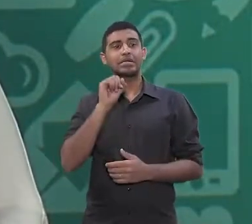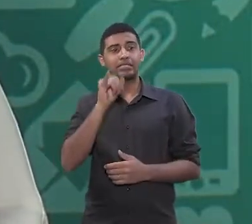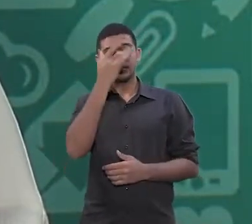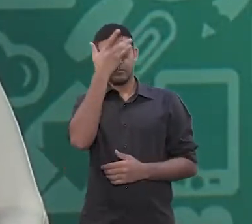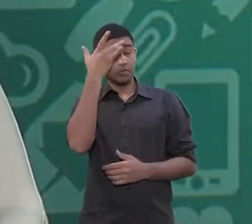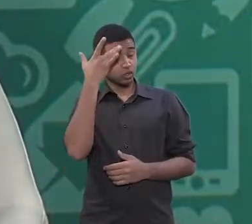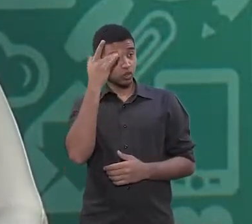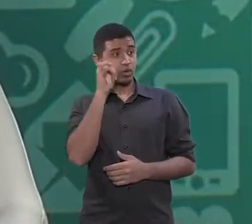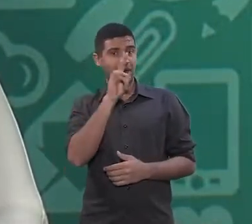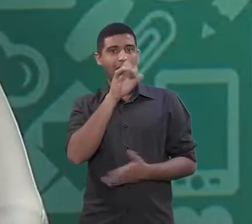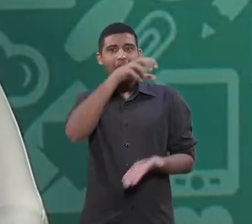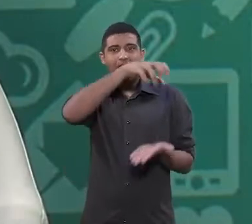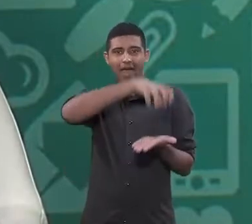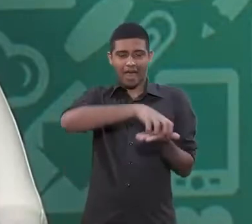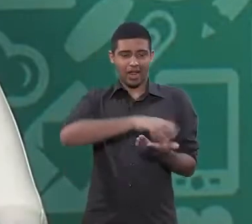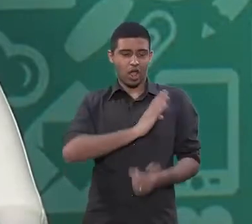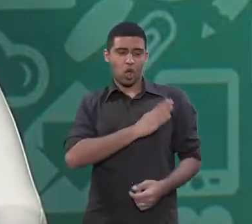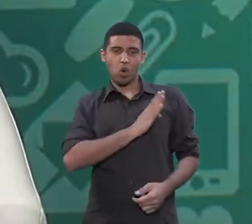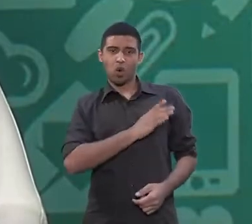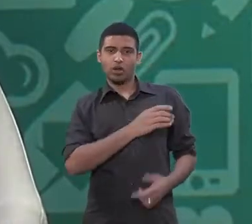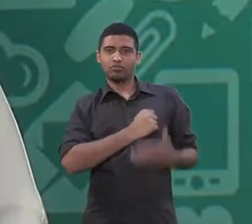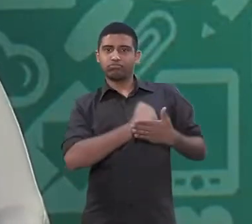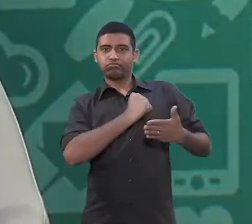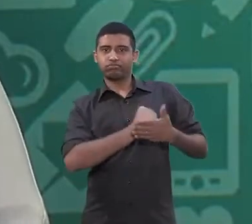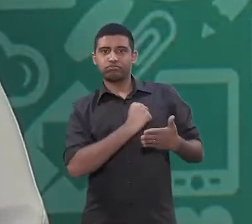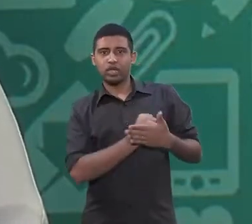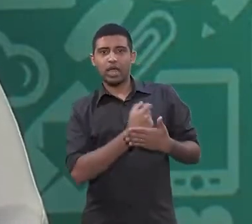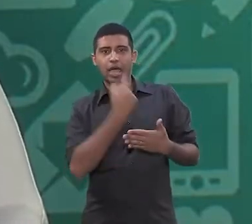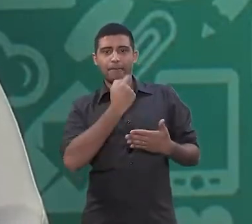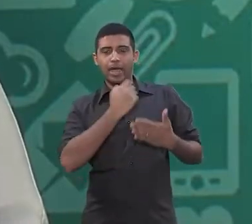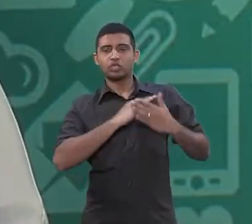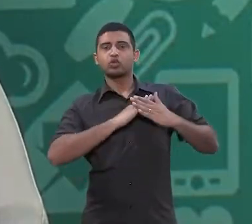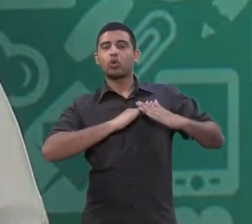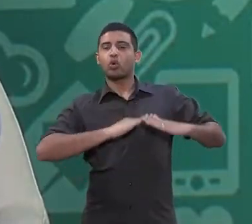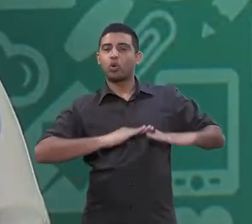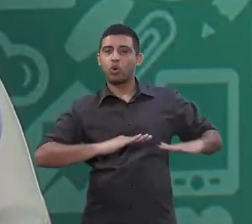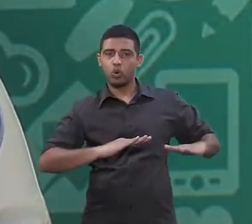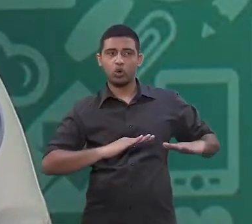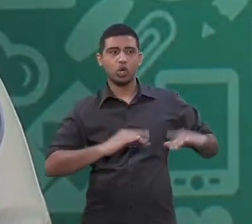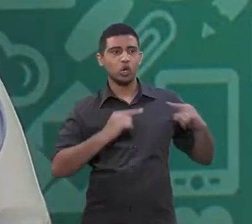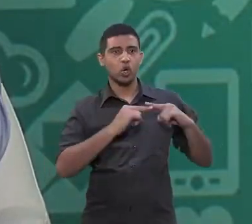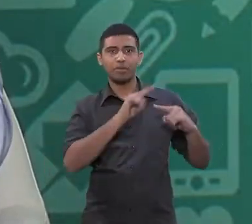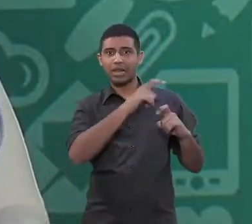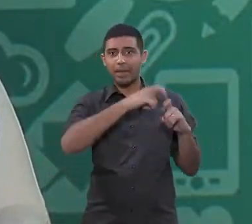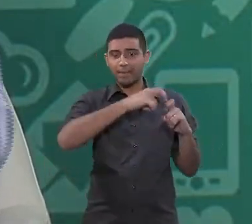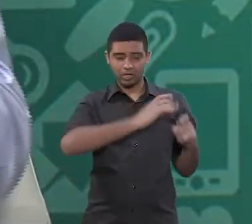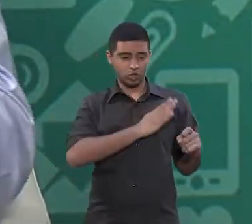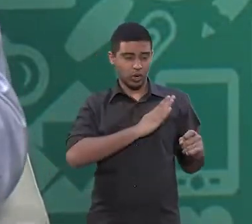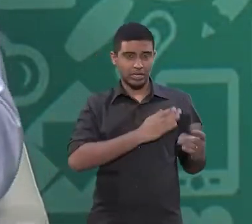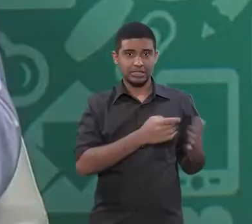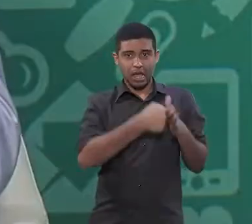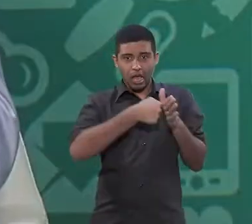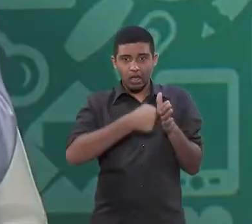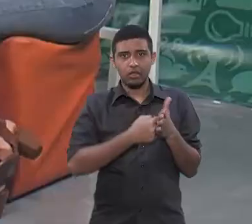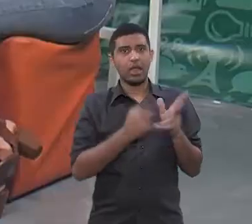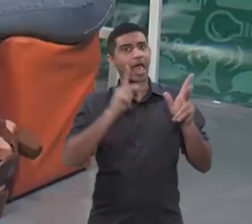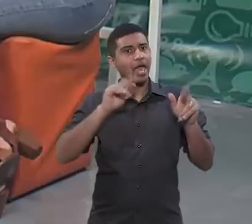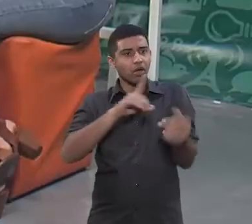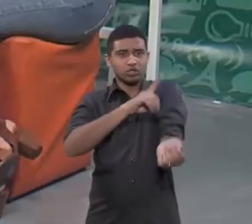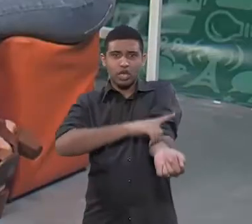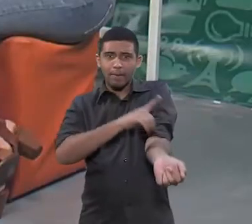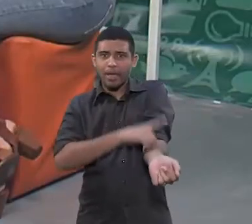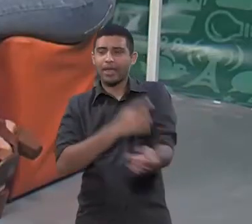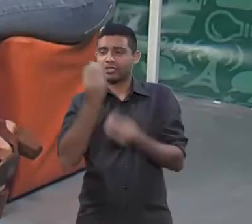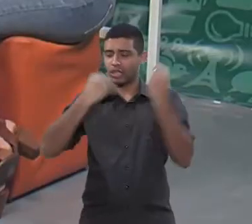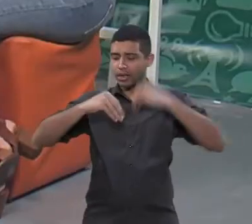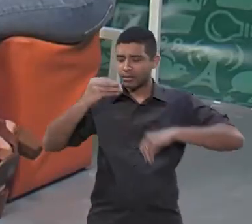na cardiologia é um problema da área cardíaca, na verdade, entendeu? Então isso tem que ser desmistificado, na verdade. Da mesma forma,